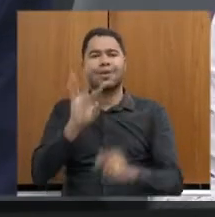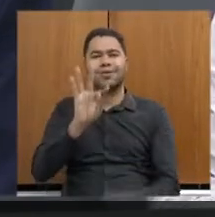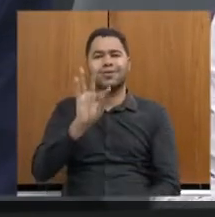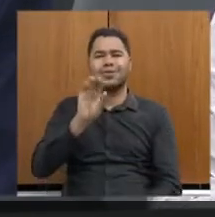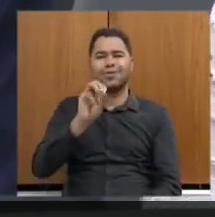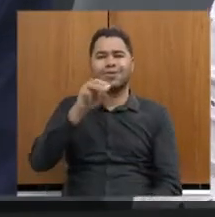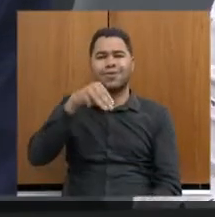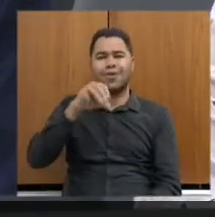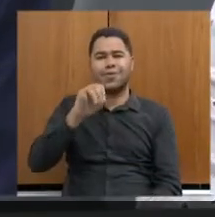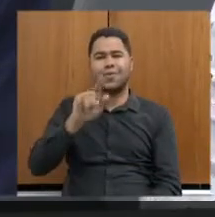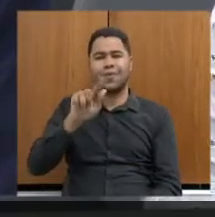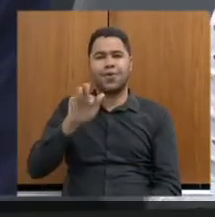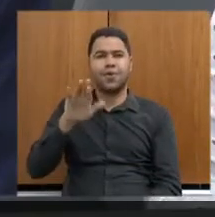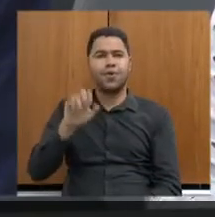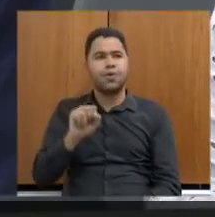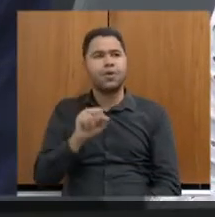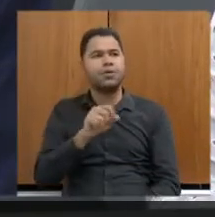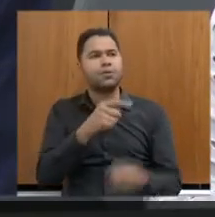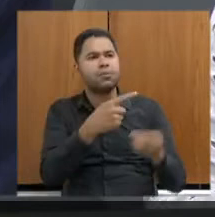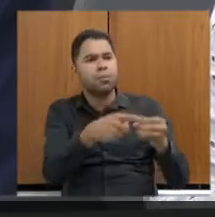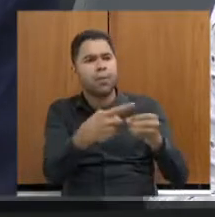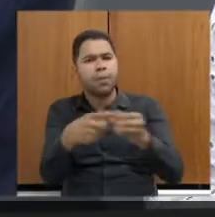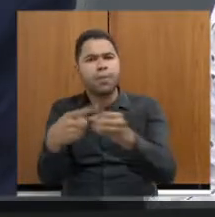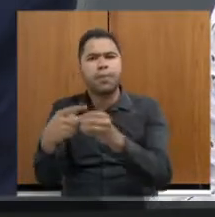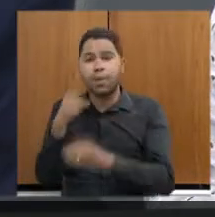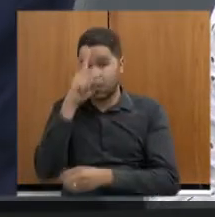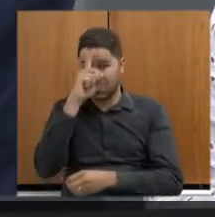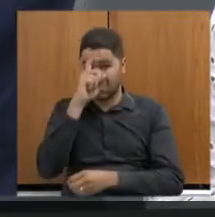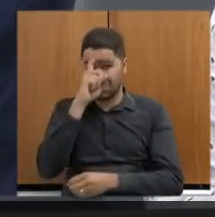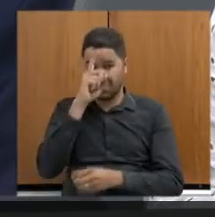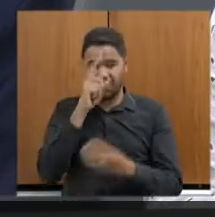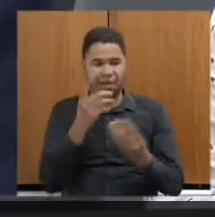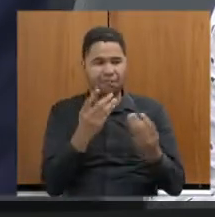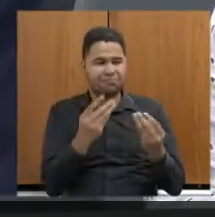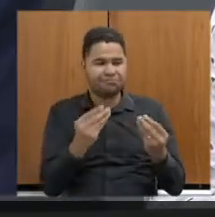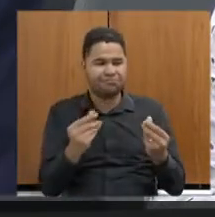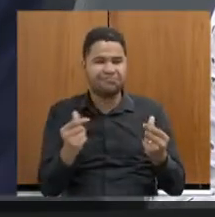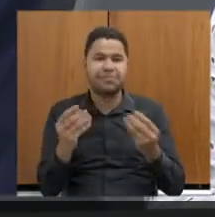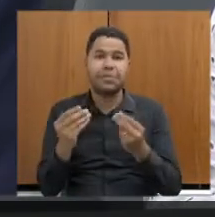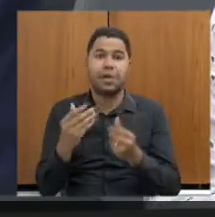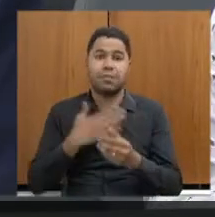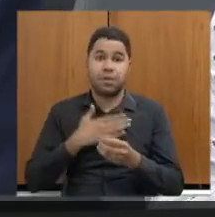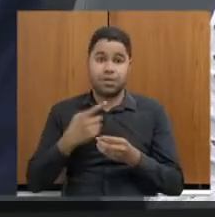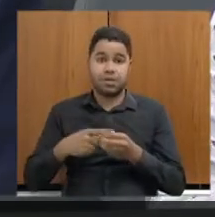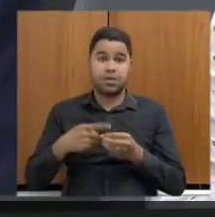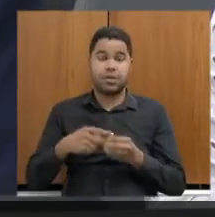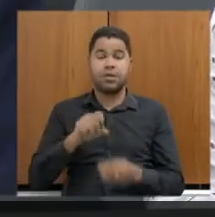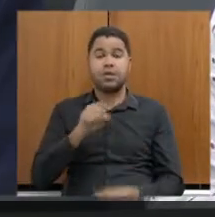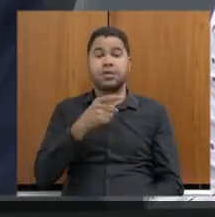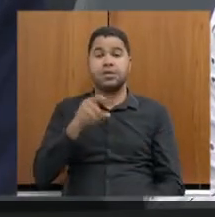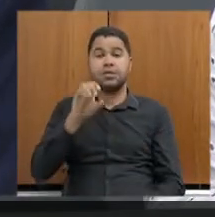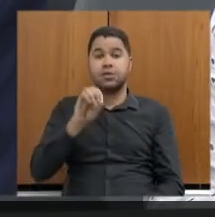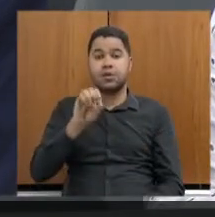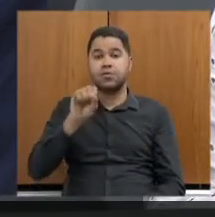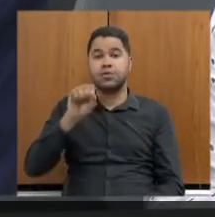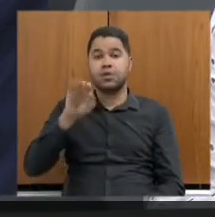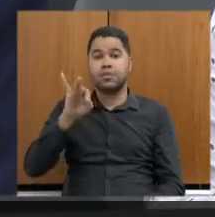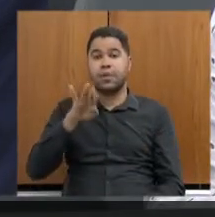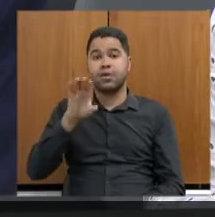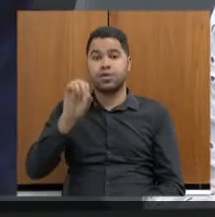nos tantos municípios que tinham os hospitais importantes que tava e sucateado com é o caso da minha cidade São Sebastião do Paraíso que